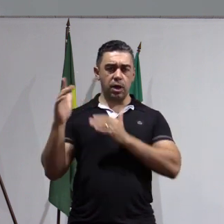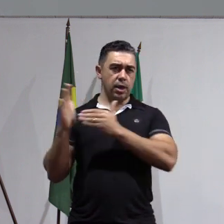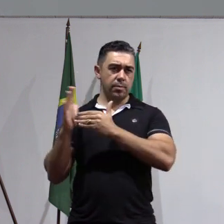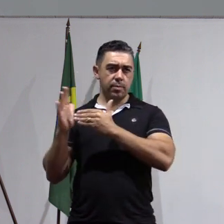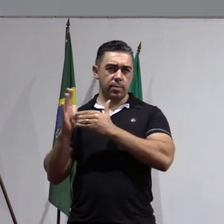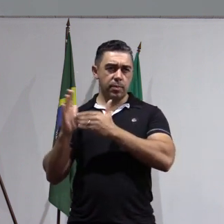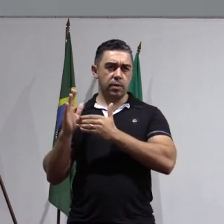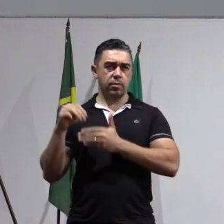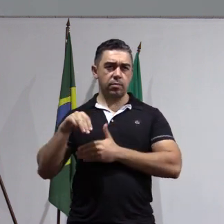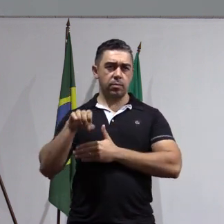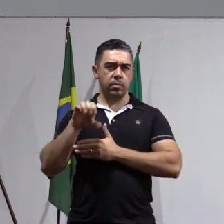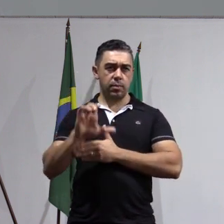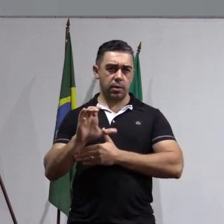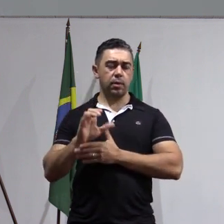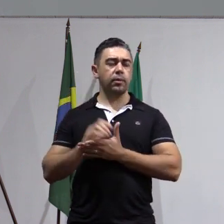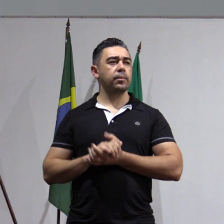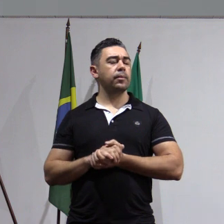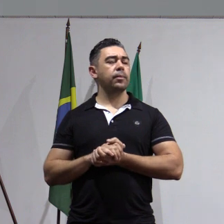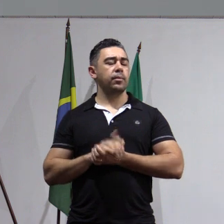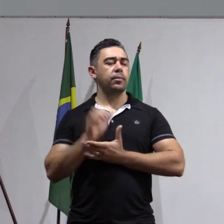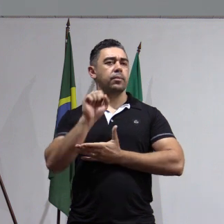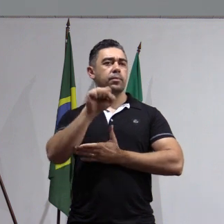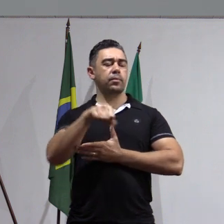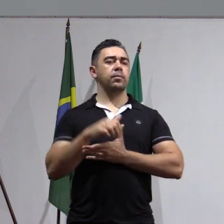Do MEC, por parte do MEC, sim.